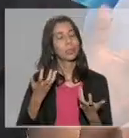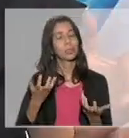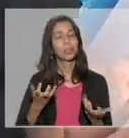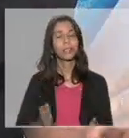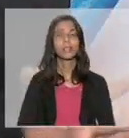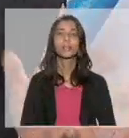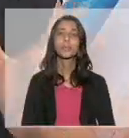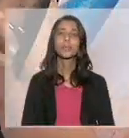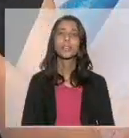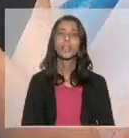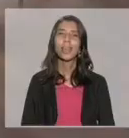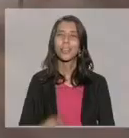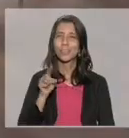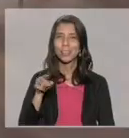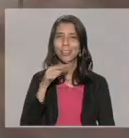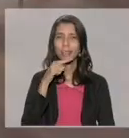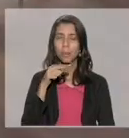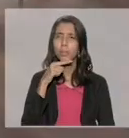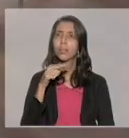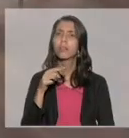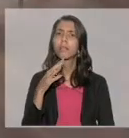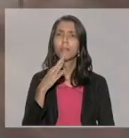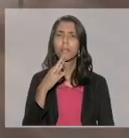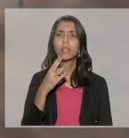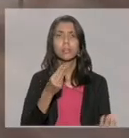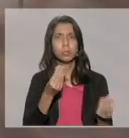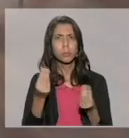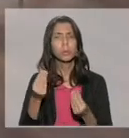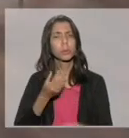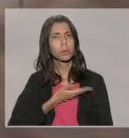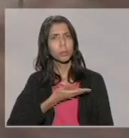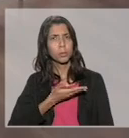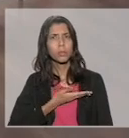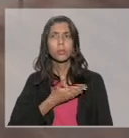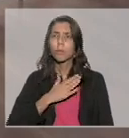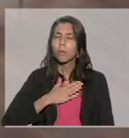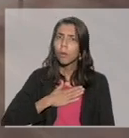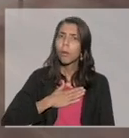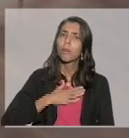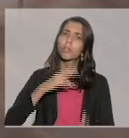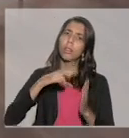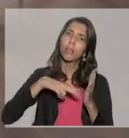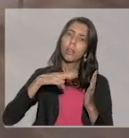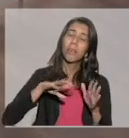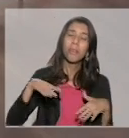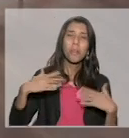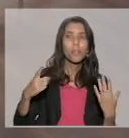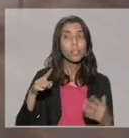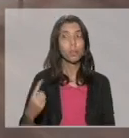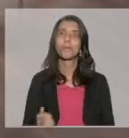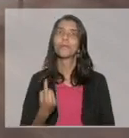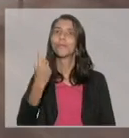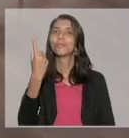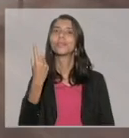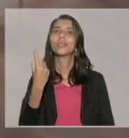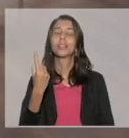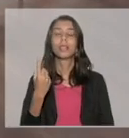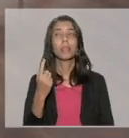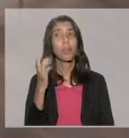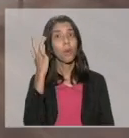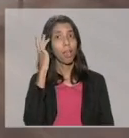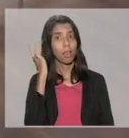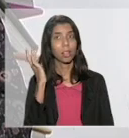viralizando, assim. Sim, sim. Gabi, tem muita gente que você conhece, muitos amigos seus que gostam de ler também, ou você é uma